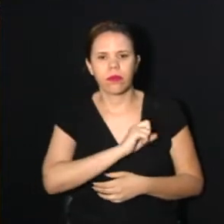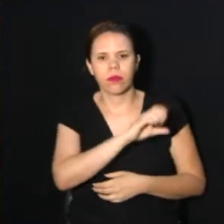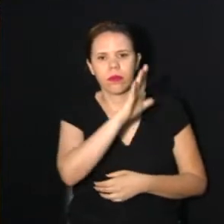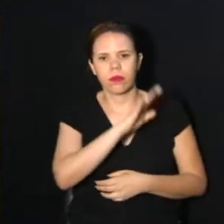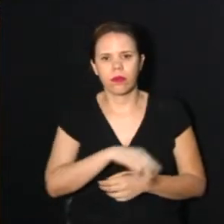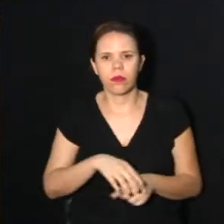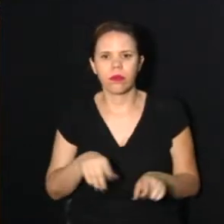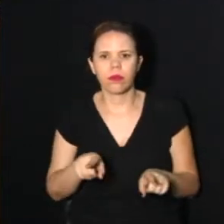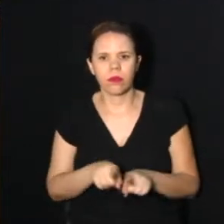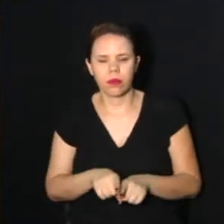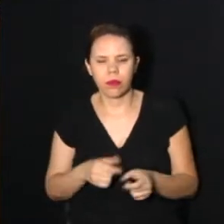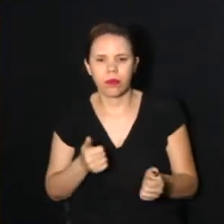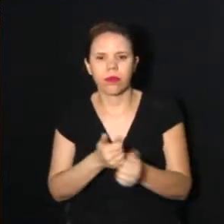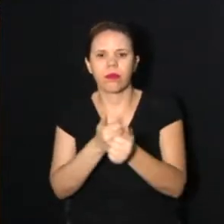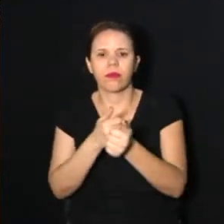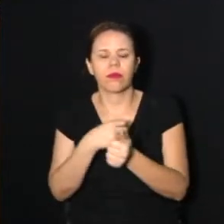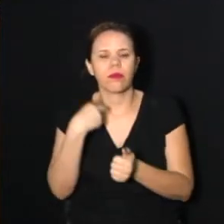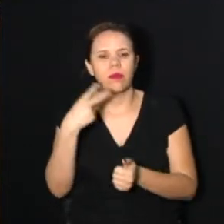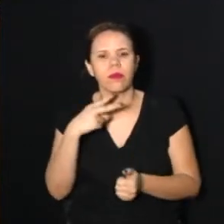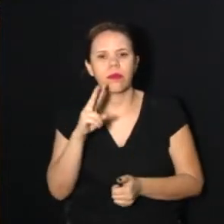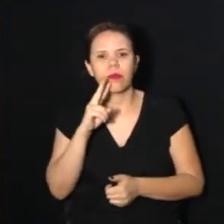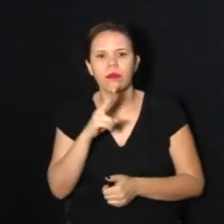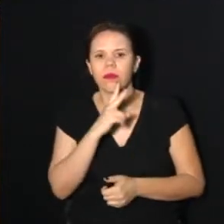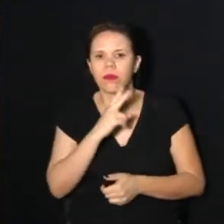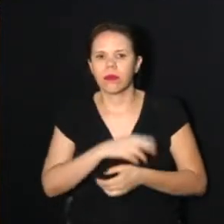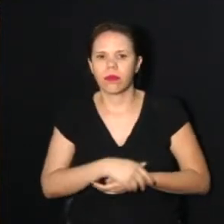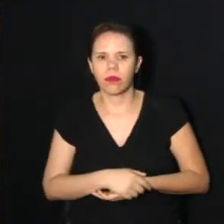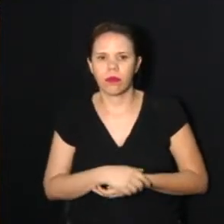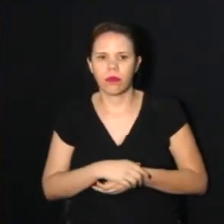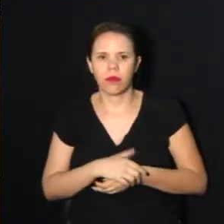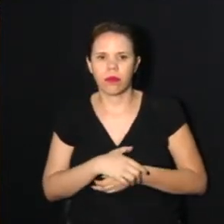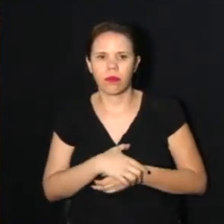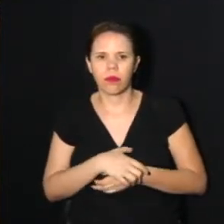Também acompanho, senhor presidente. Vereador Vinícius Grati.